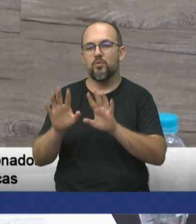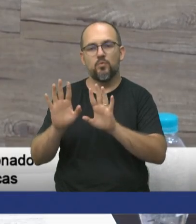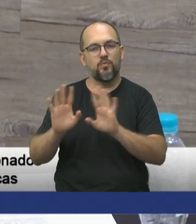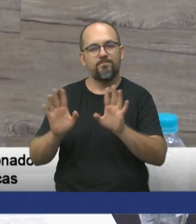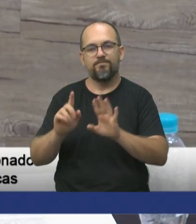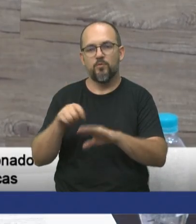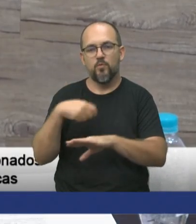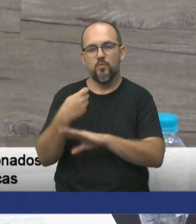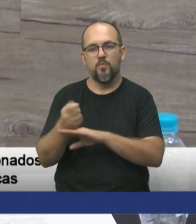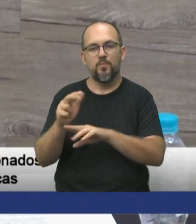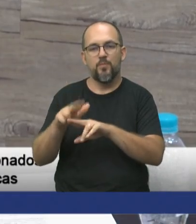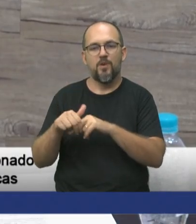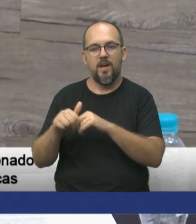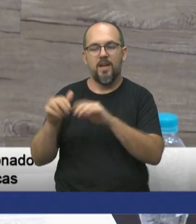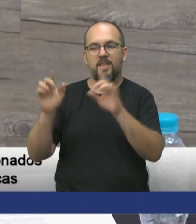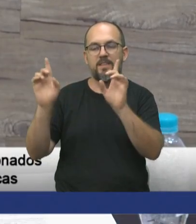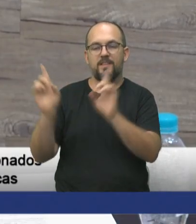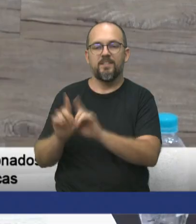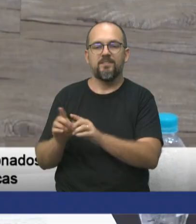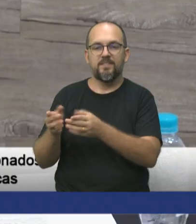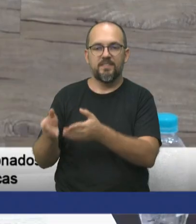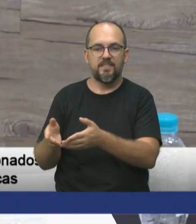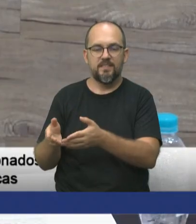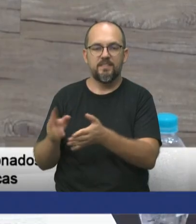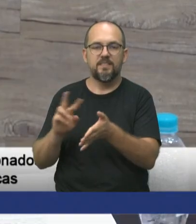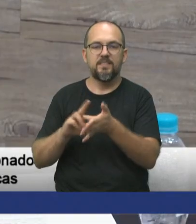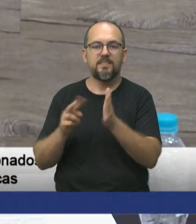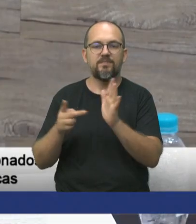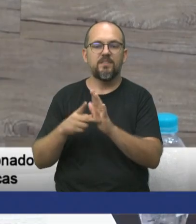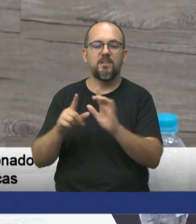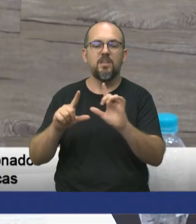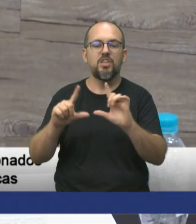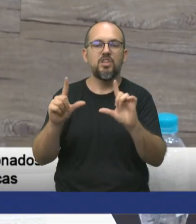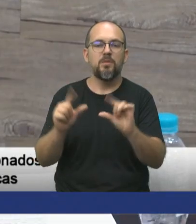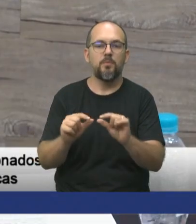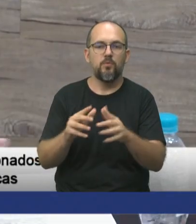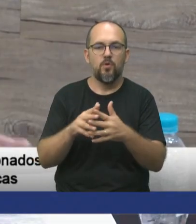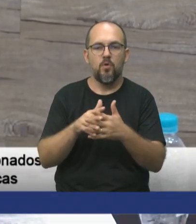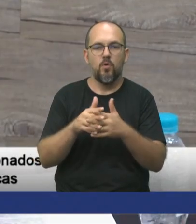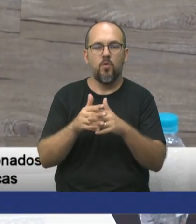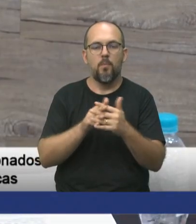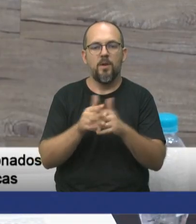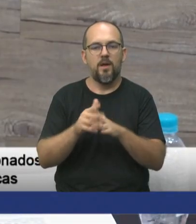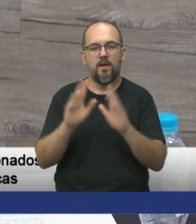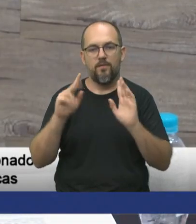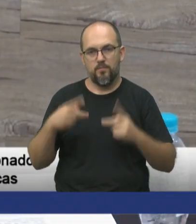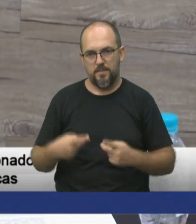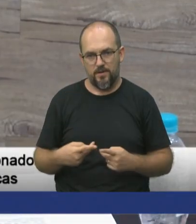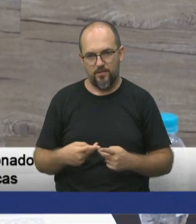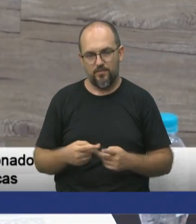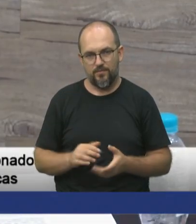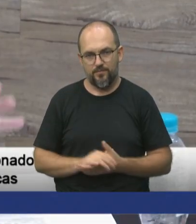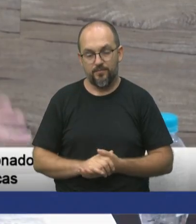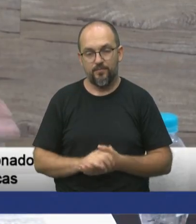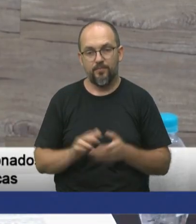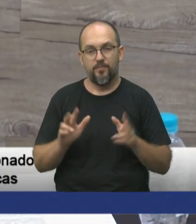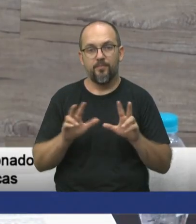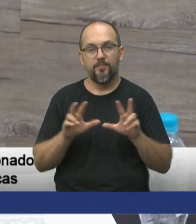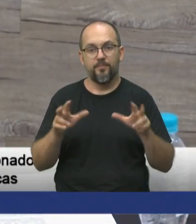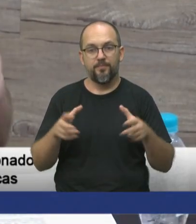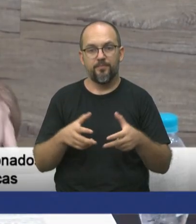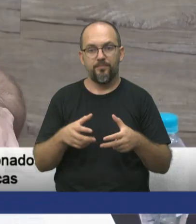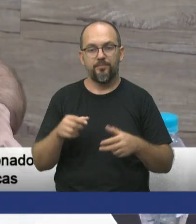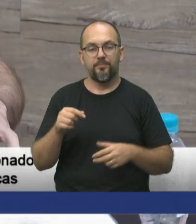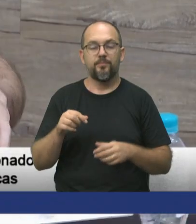questão da deficiência, diminuir a complexidade que é humana. A Câmara Municipal, a